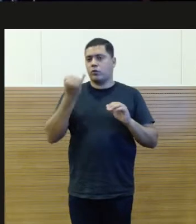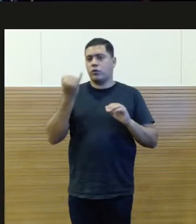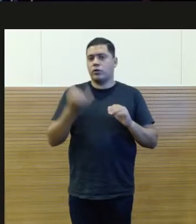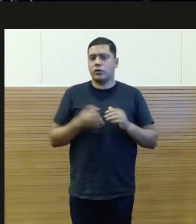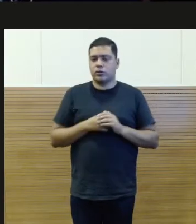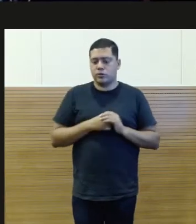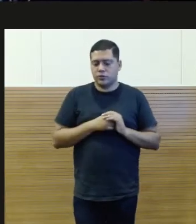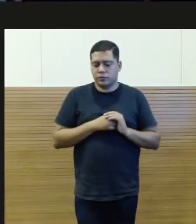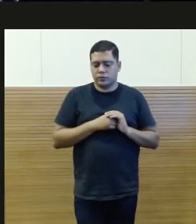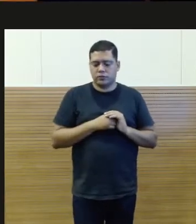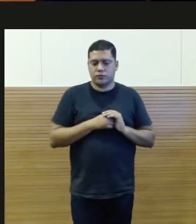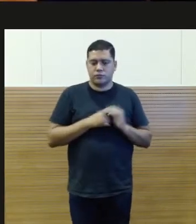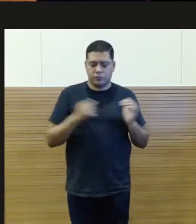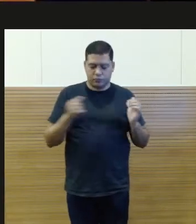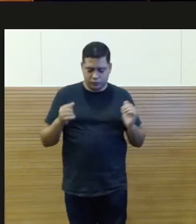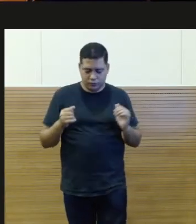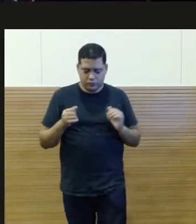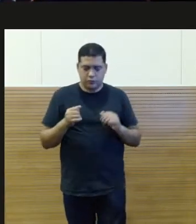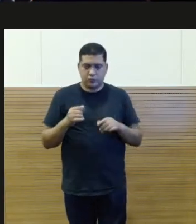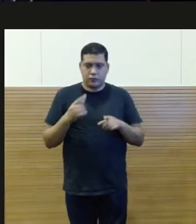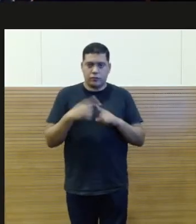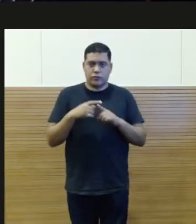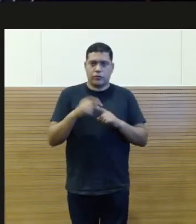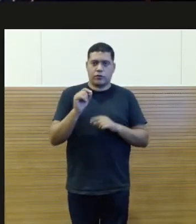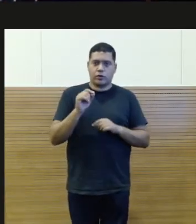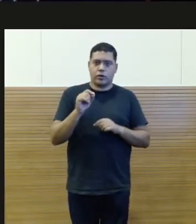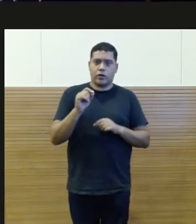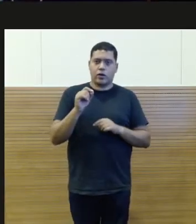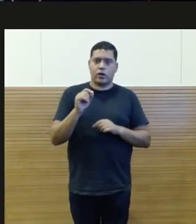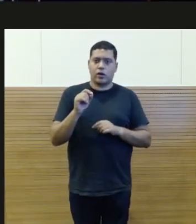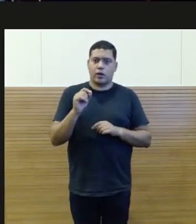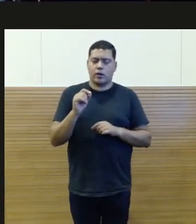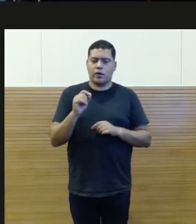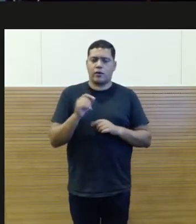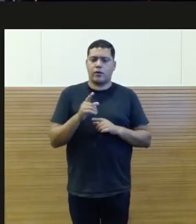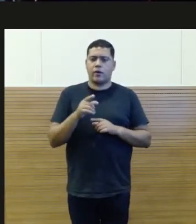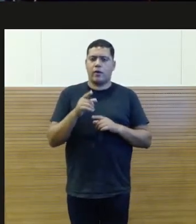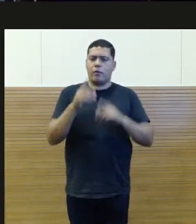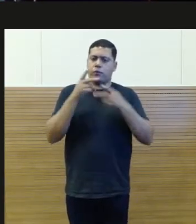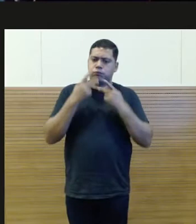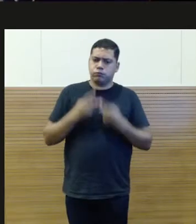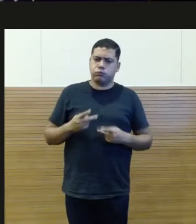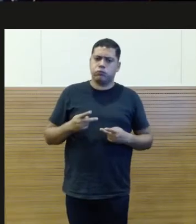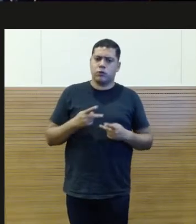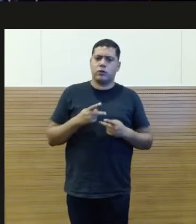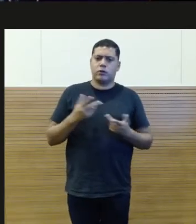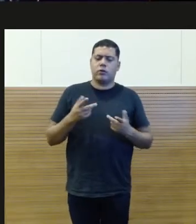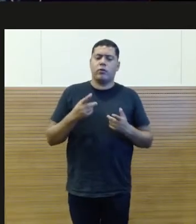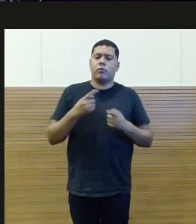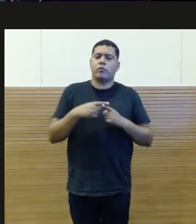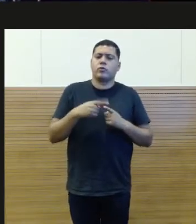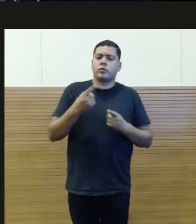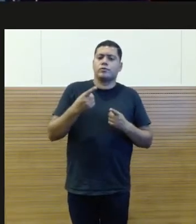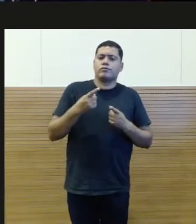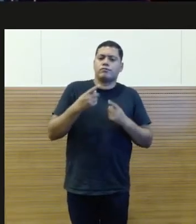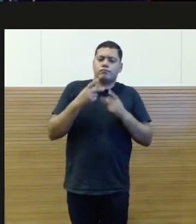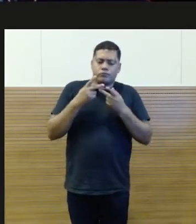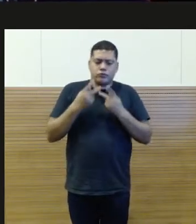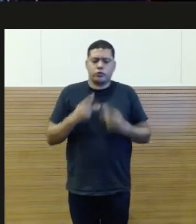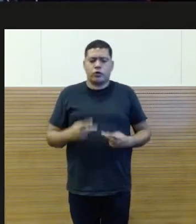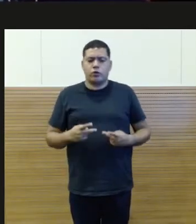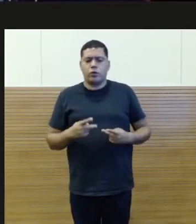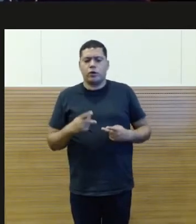de alimentos. O processamento é uma atividade humana milenar, né? Mas por que o ser humano, as sociedades